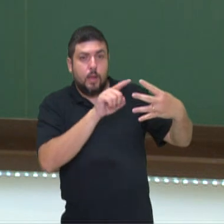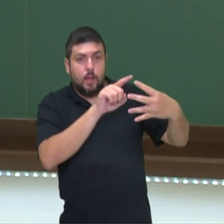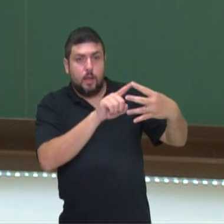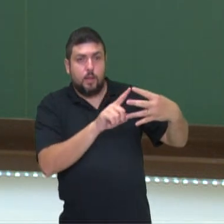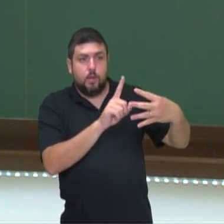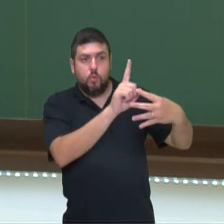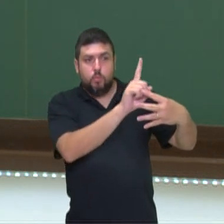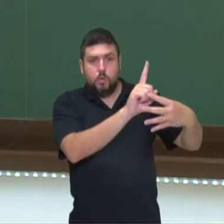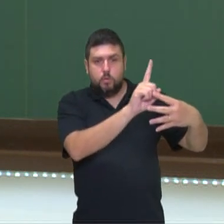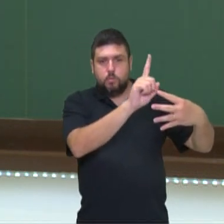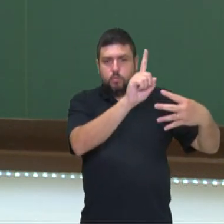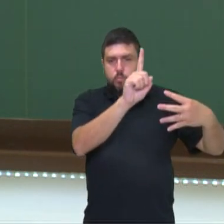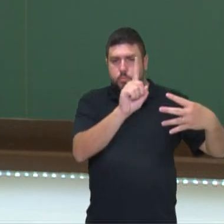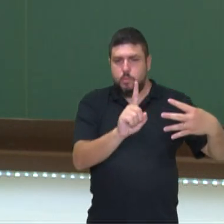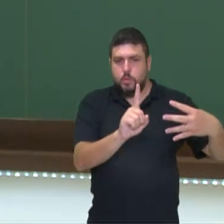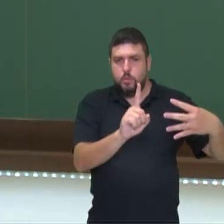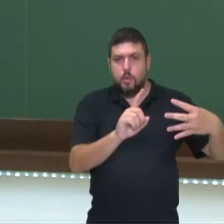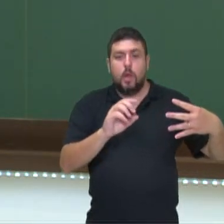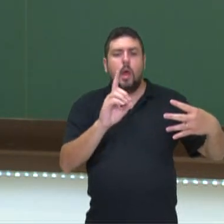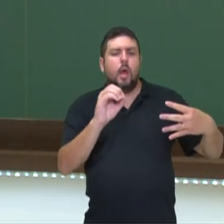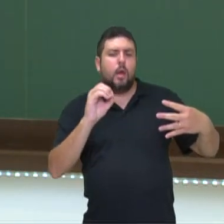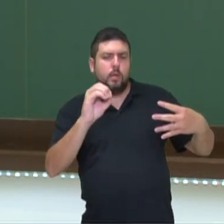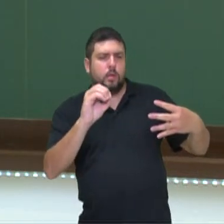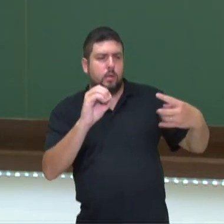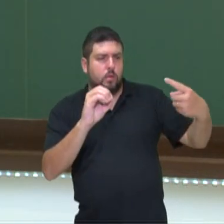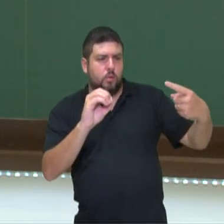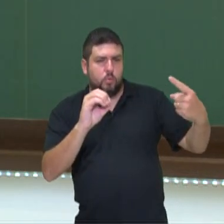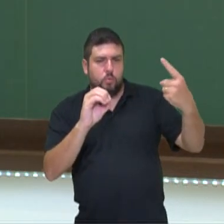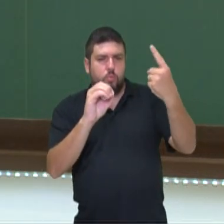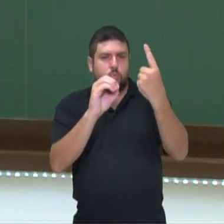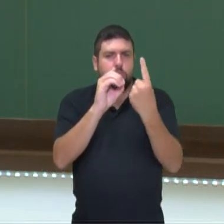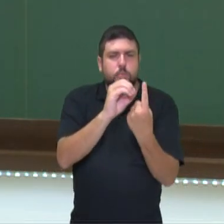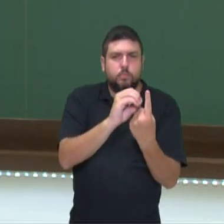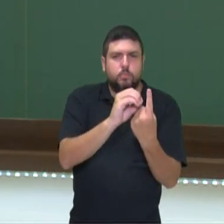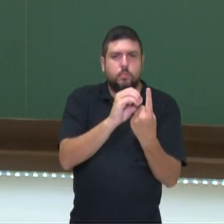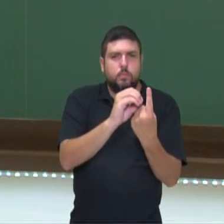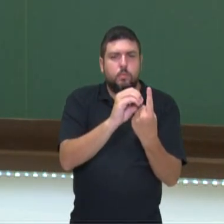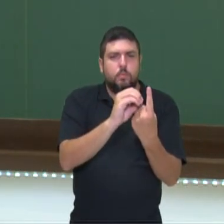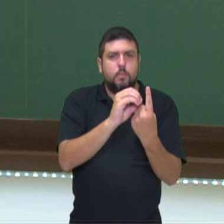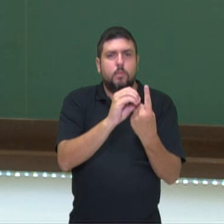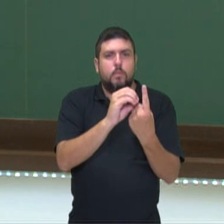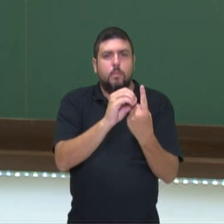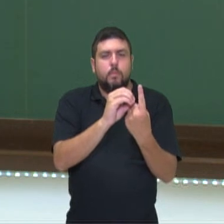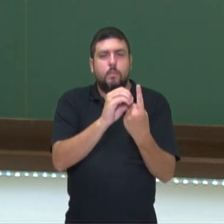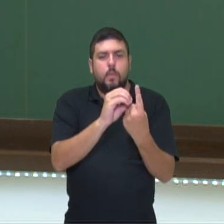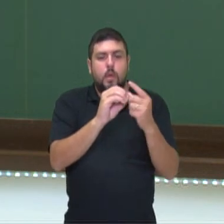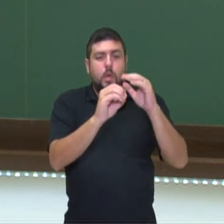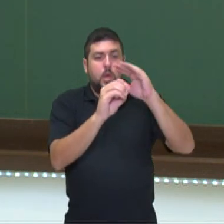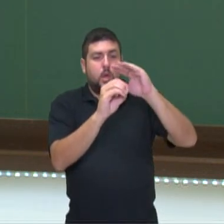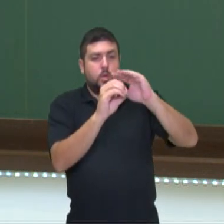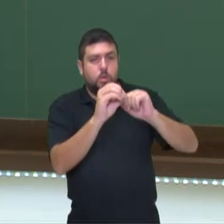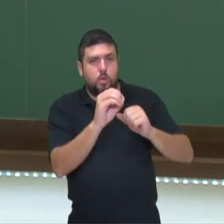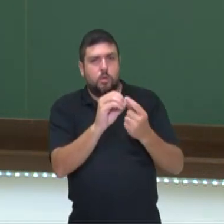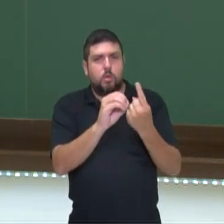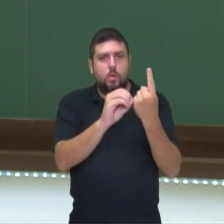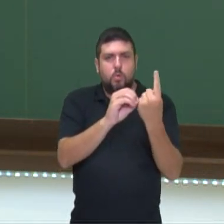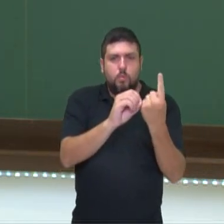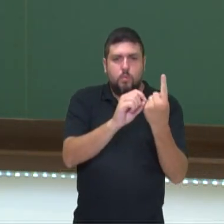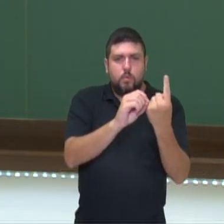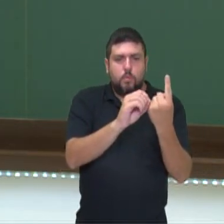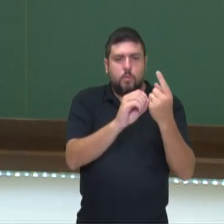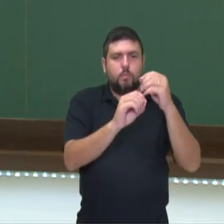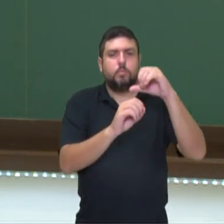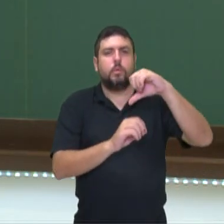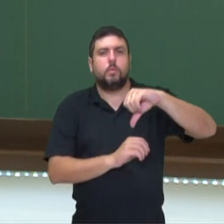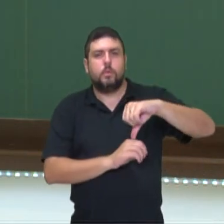eu tirei daqui vira 10 centenas, certo? 10 centenas, tira uma,